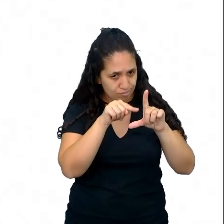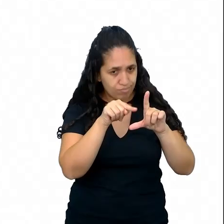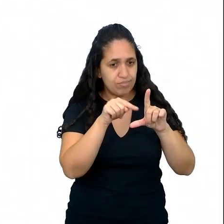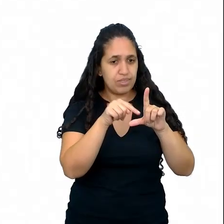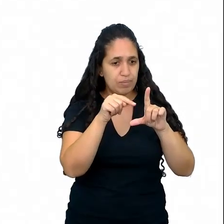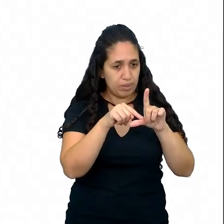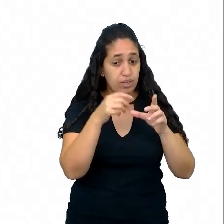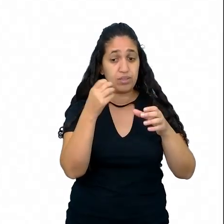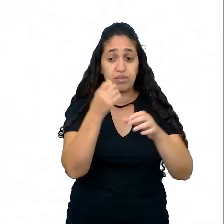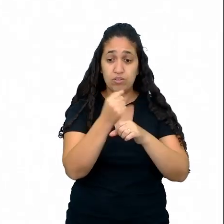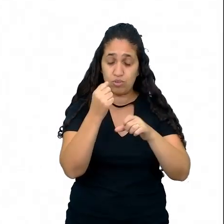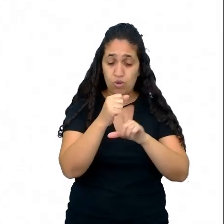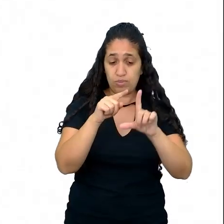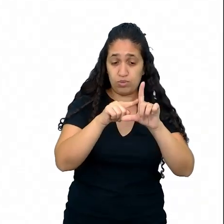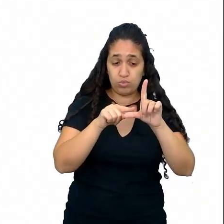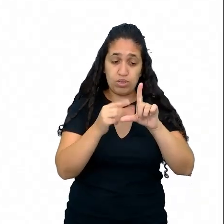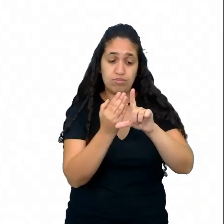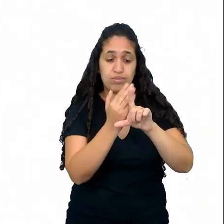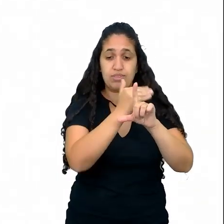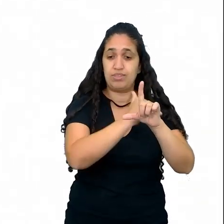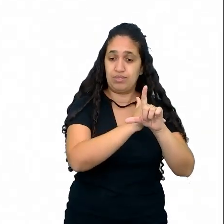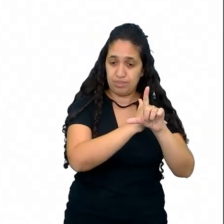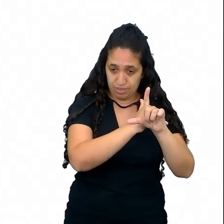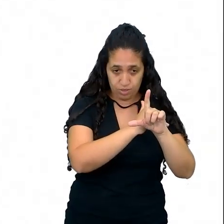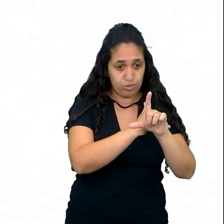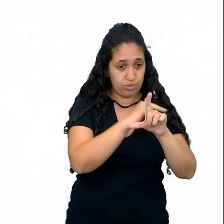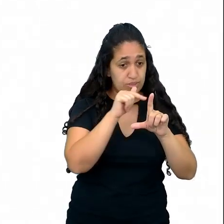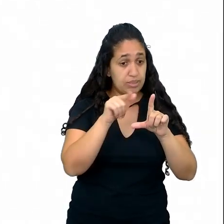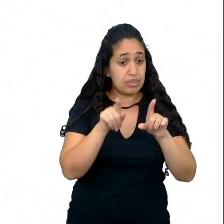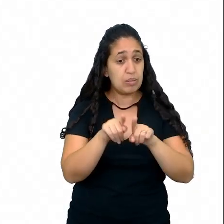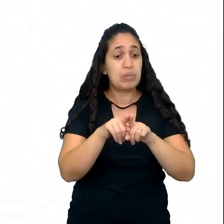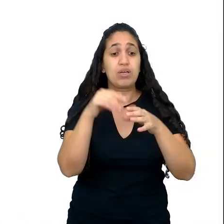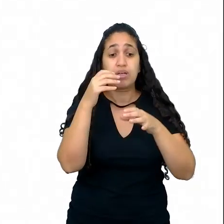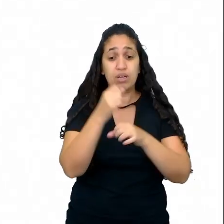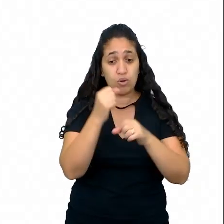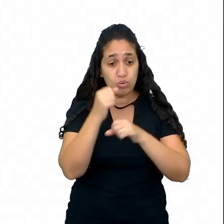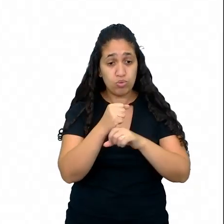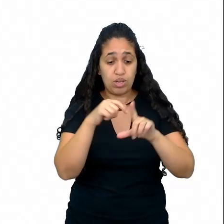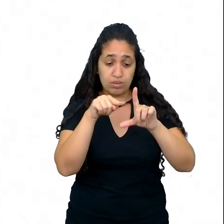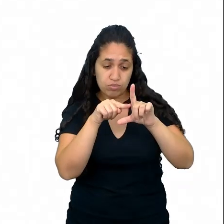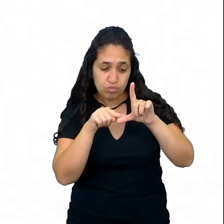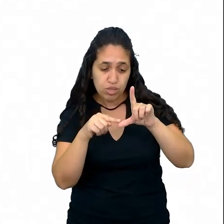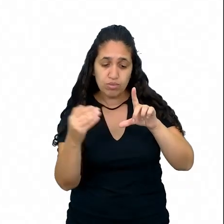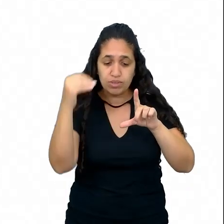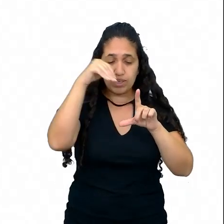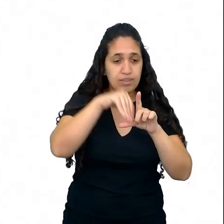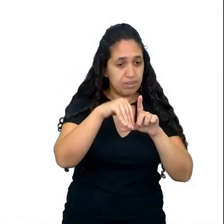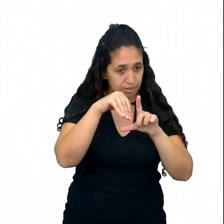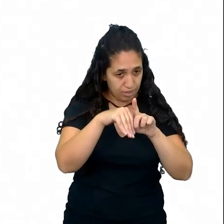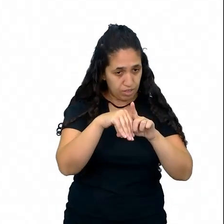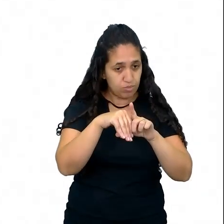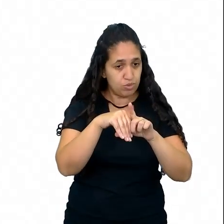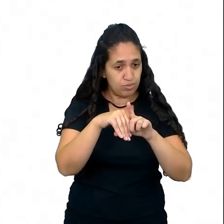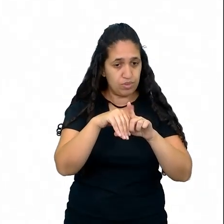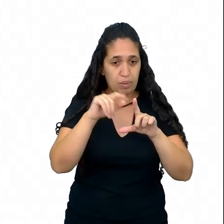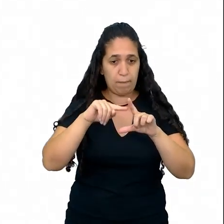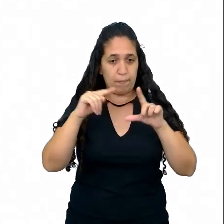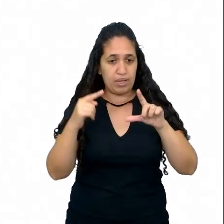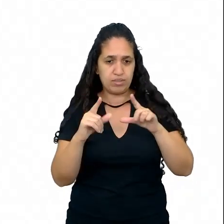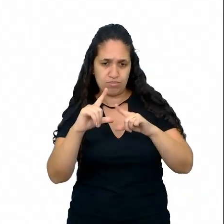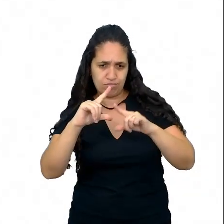soma das medidas dos ângulos externos dos polígonos, calcular a medida dos ângulos internos de um polígono regular sem o uso de